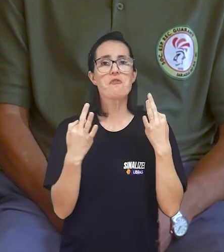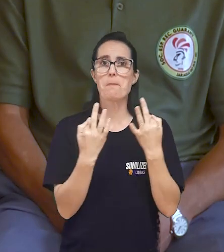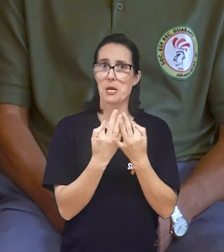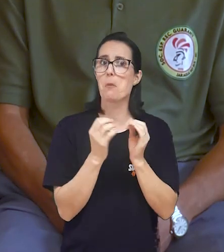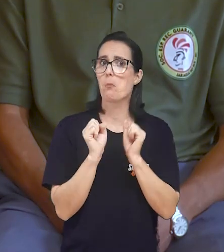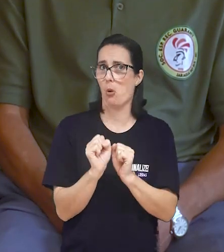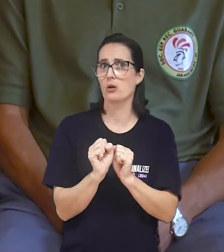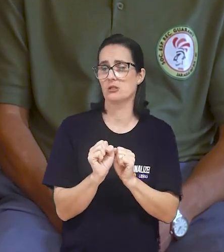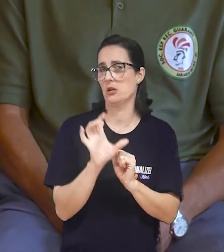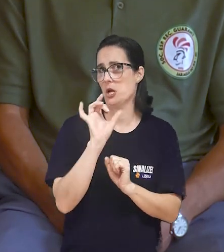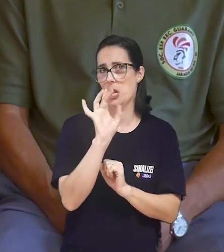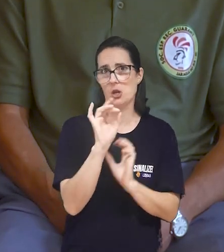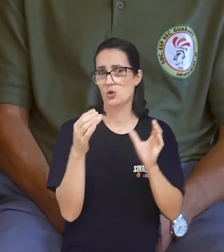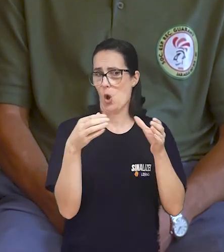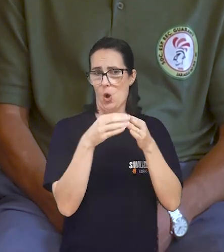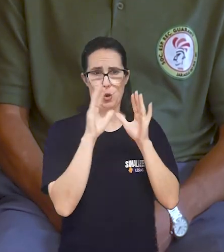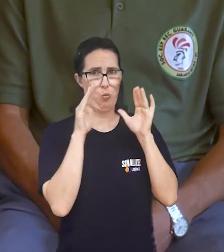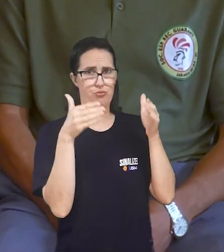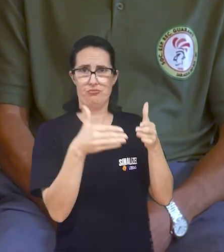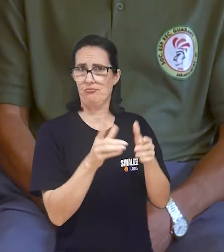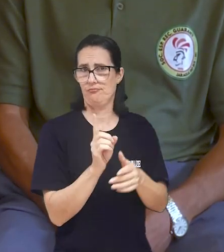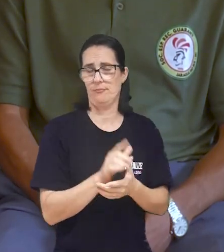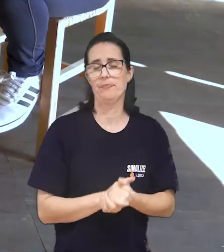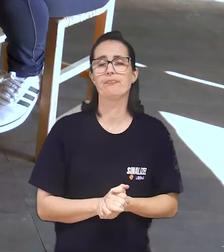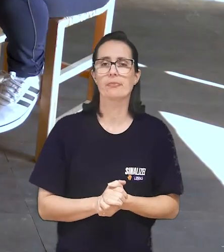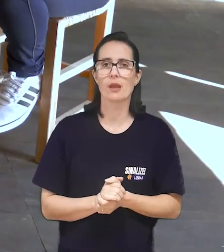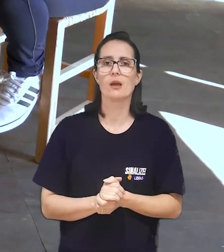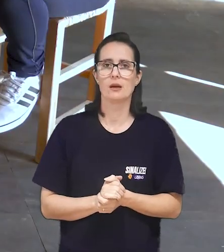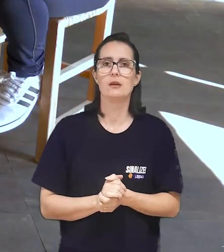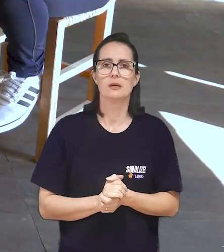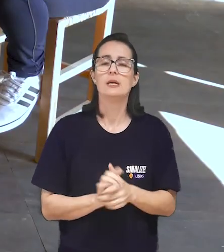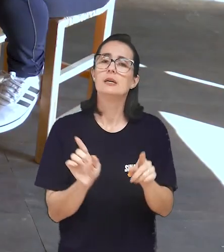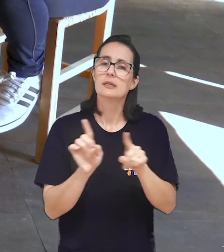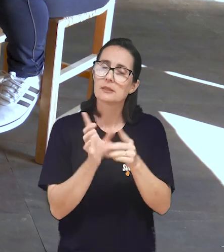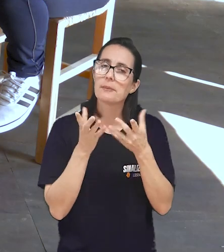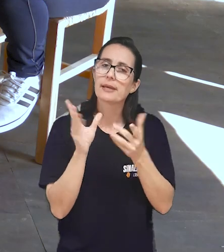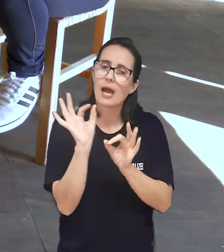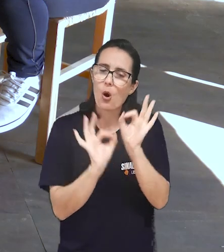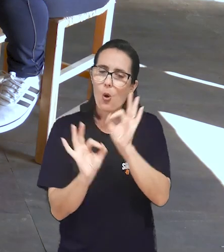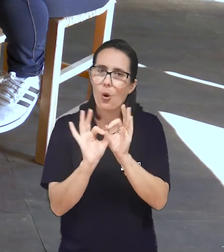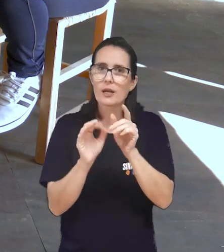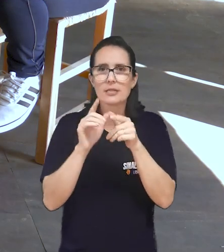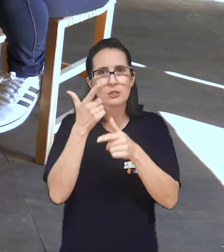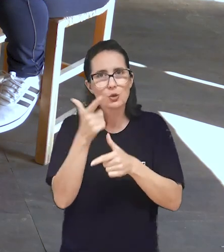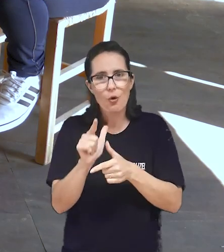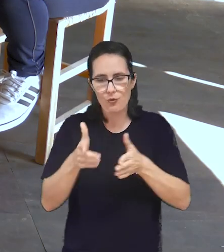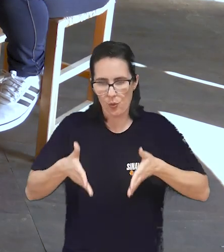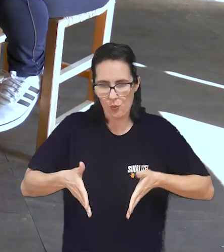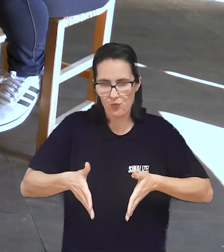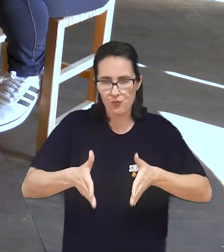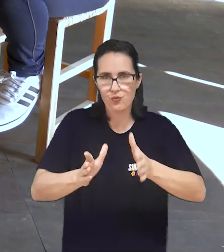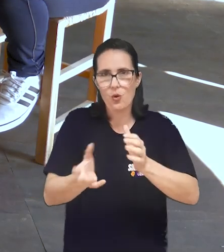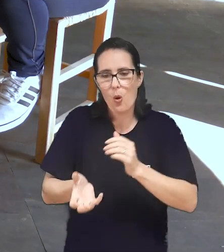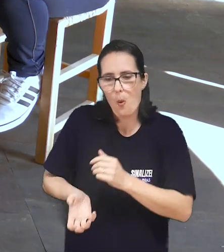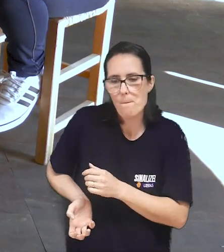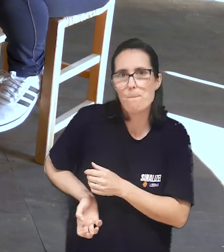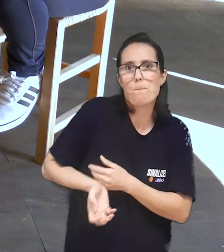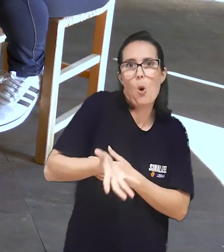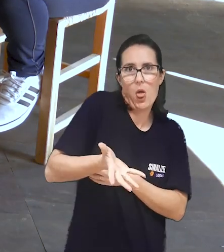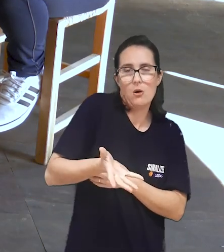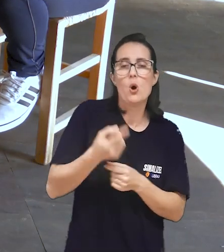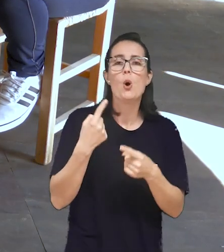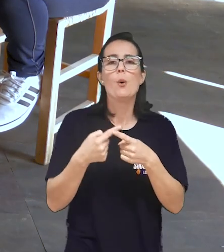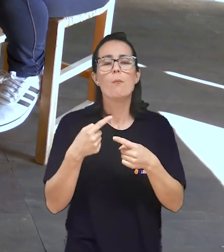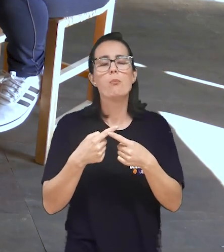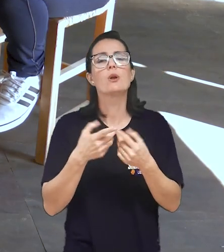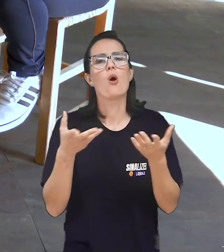coisa assim familiar também, né? Não só da sociedade. Aí montado novamente aquela cancha de bolão rústico, que hoje a